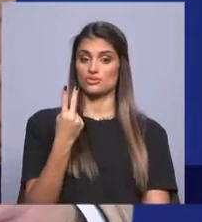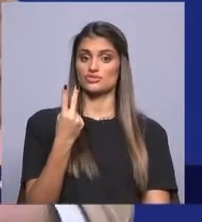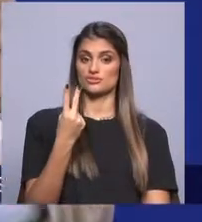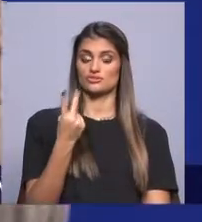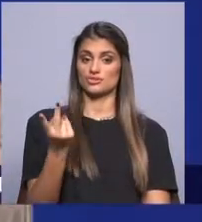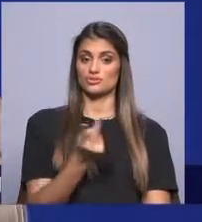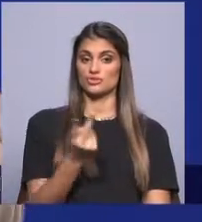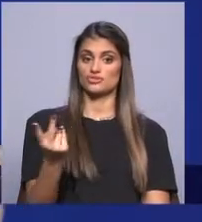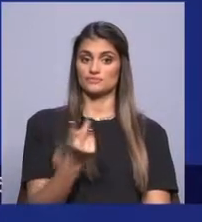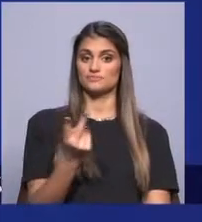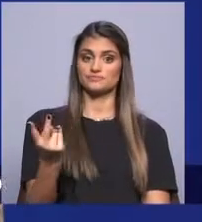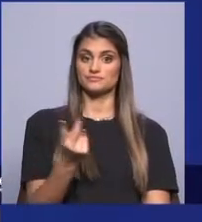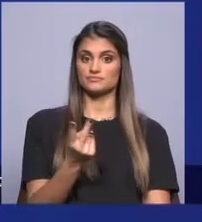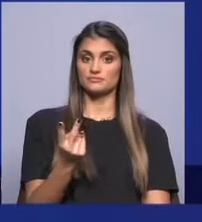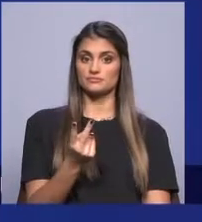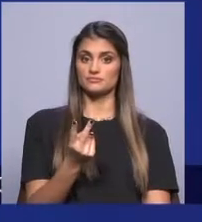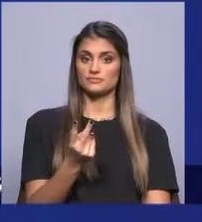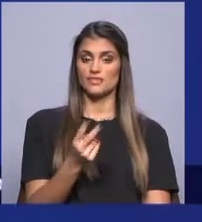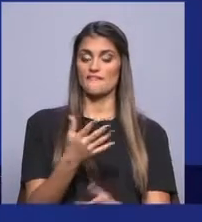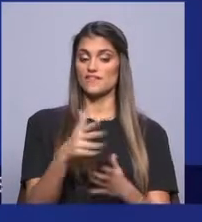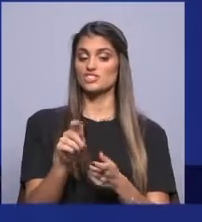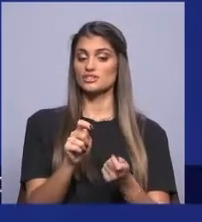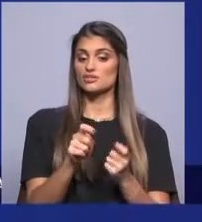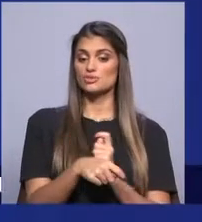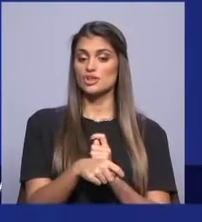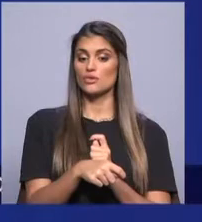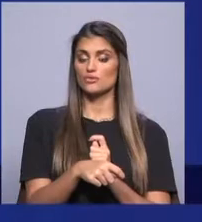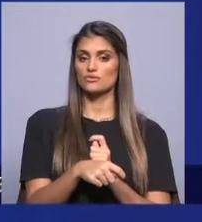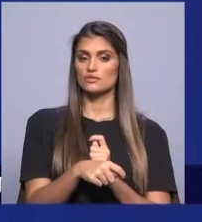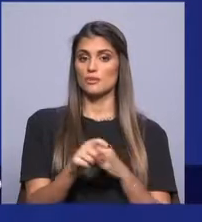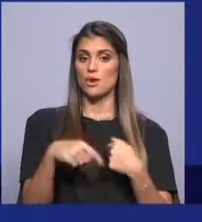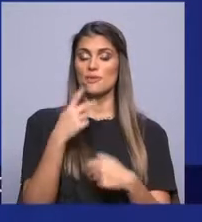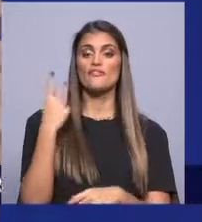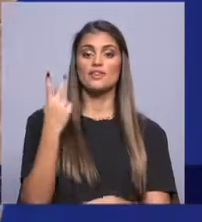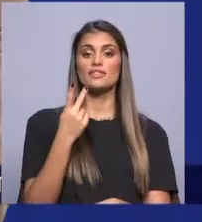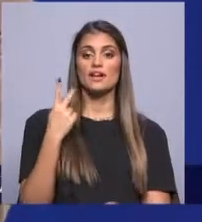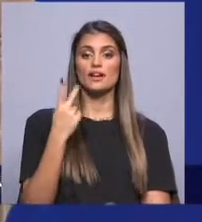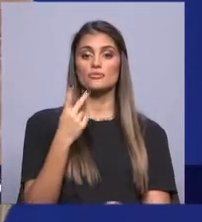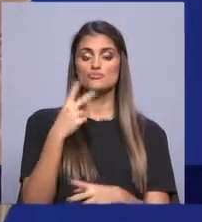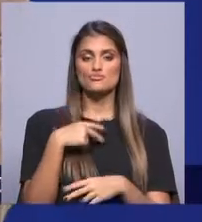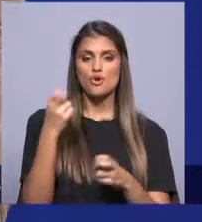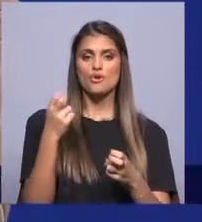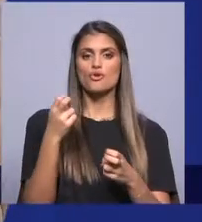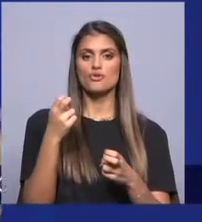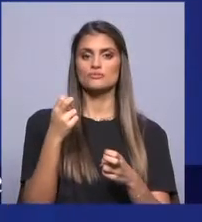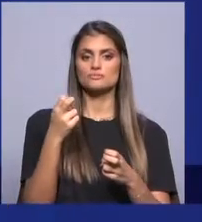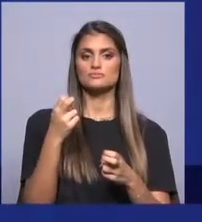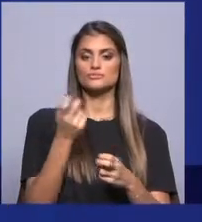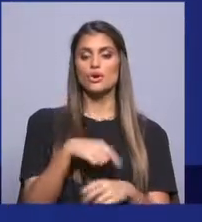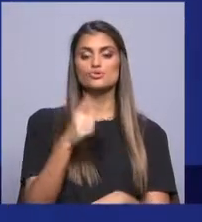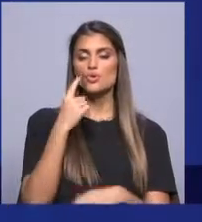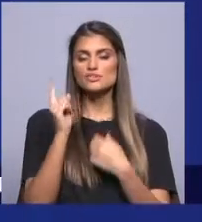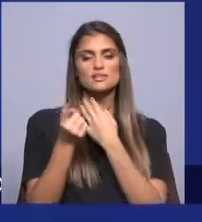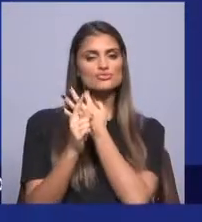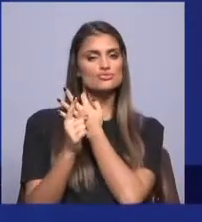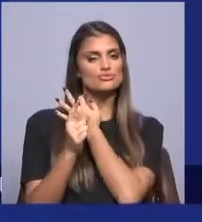ambas em alturas de transformação na sua própria vida. E, portanto, é uma descoberta absolutamente notável. Nós não conhecemos